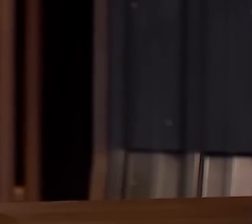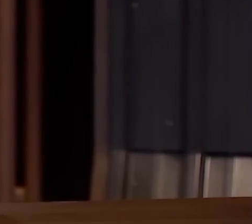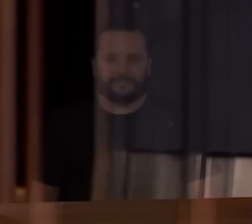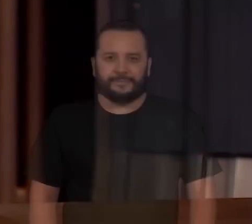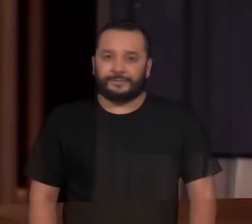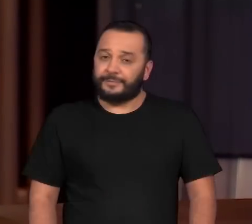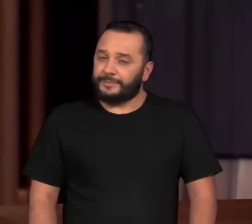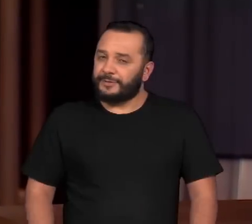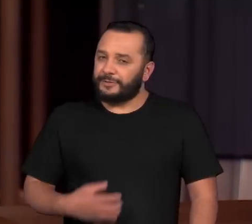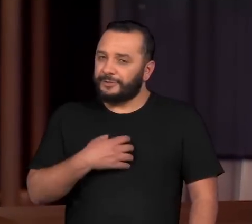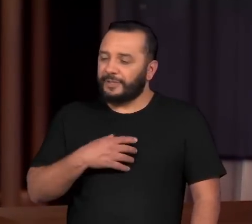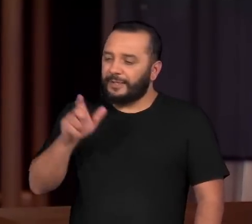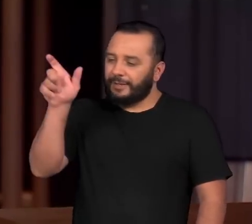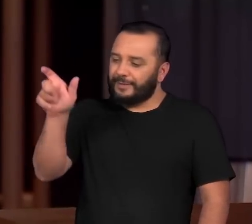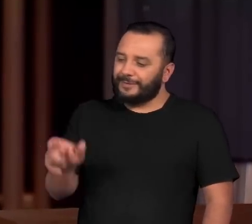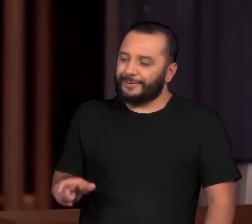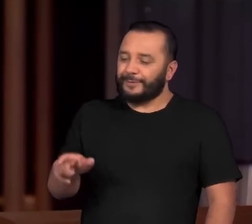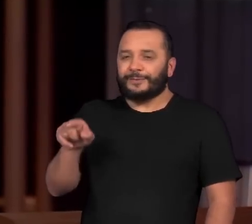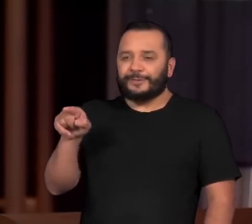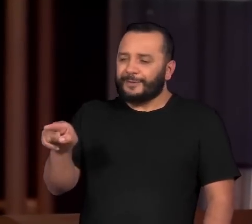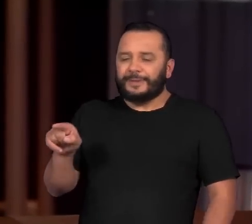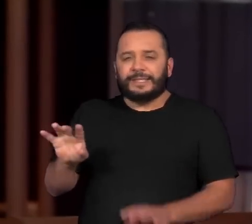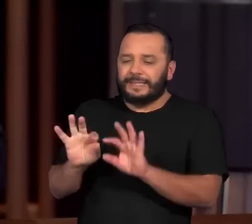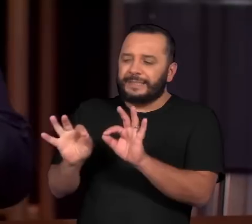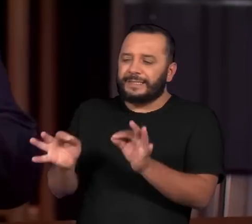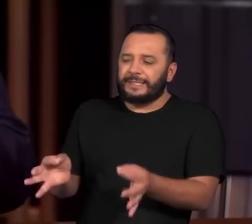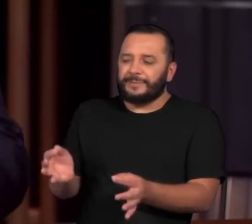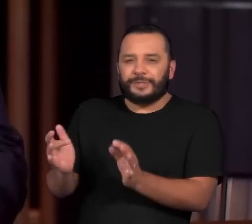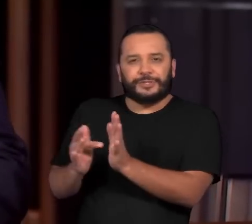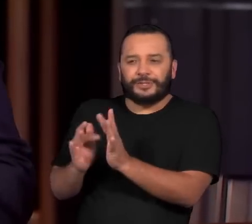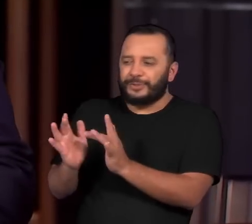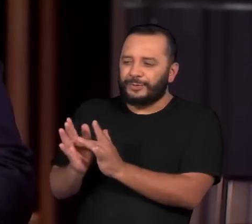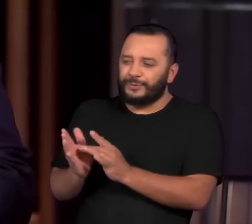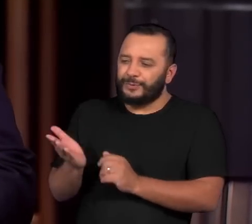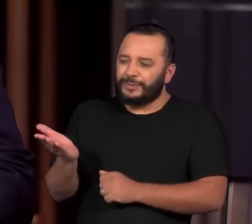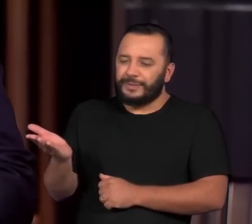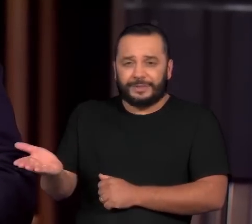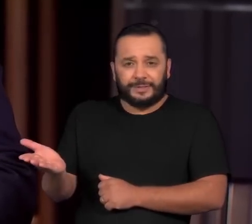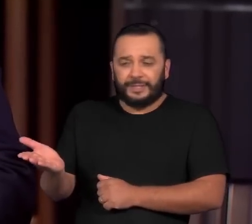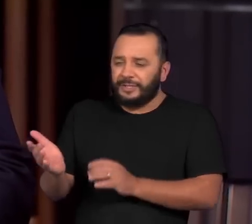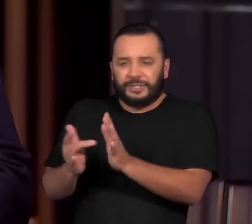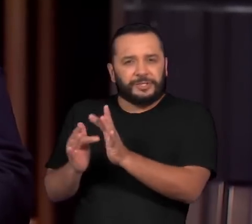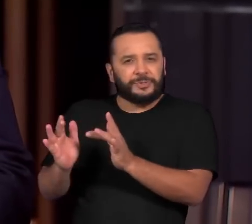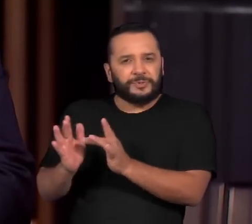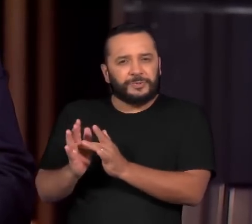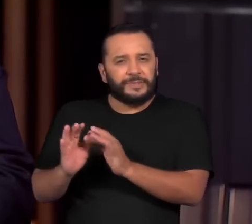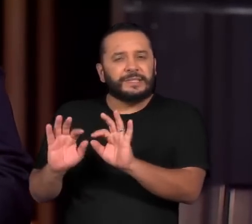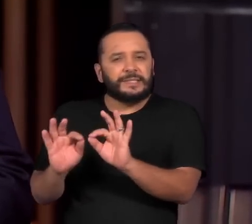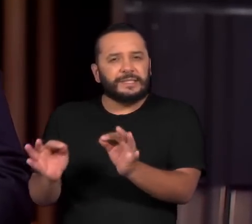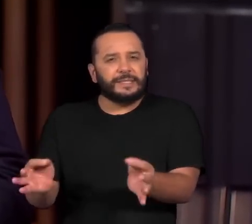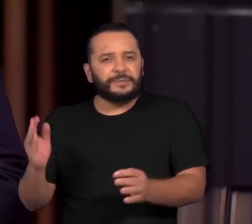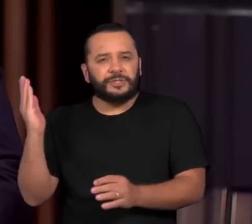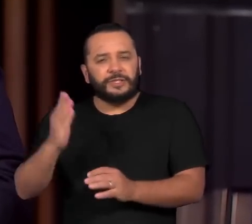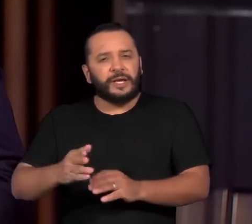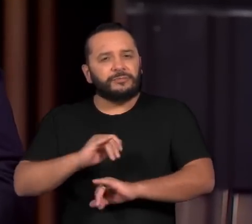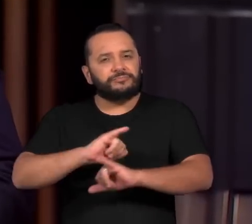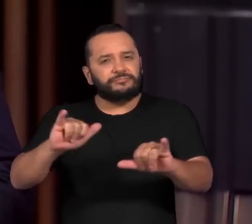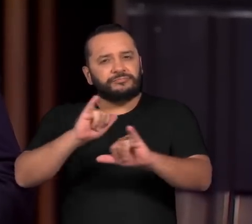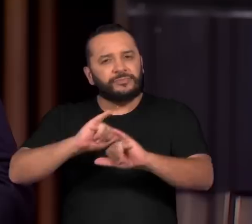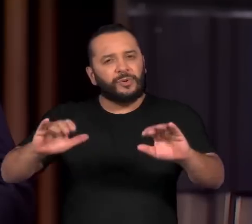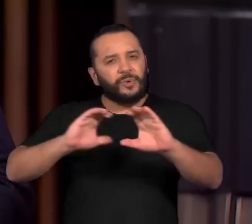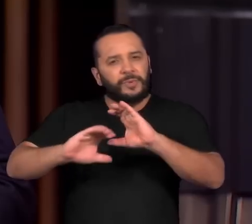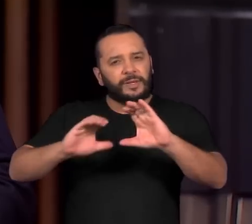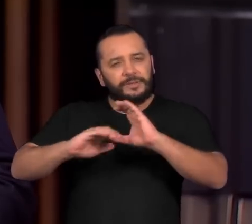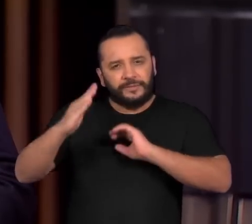A fala simples e direta de Jesus Cristo o tornou um fenômeno de comunicação. Bem-aventurados os que choram,